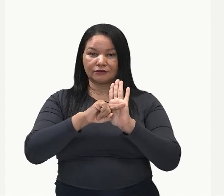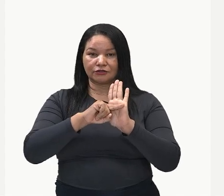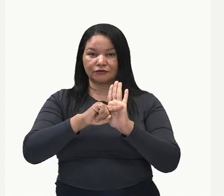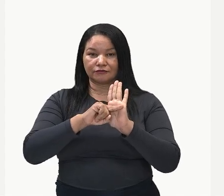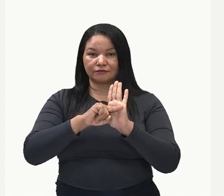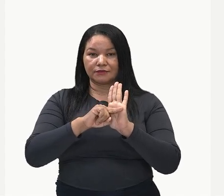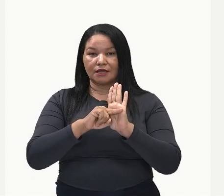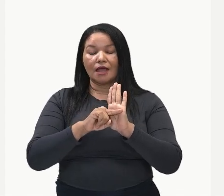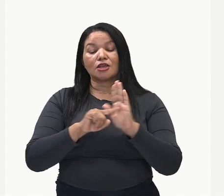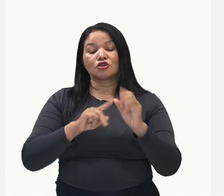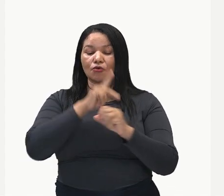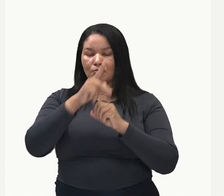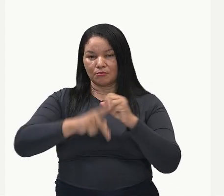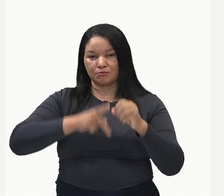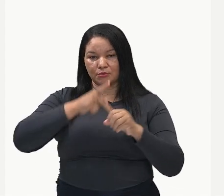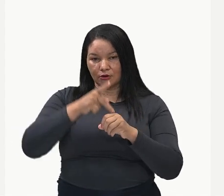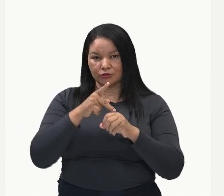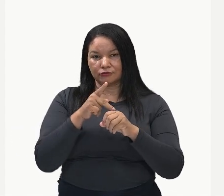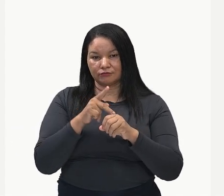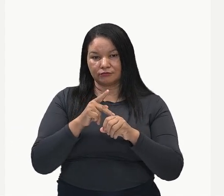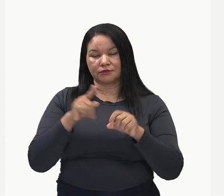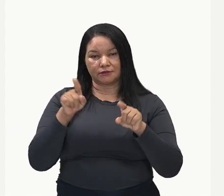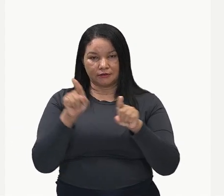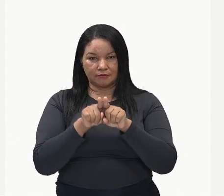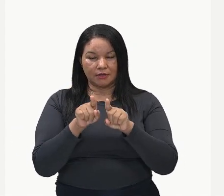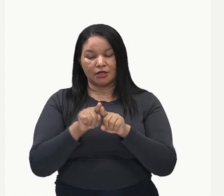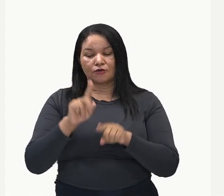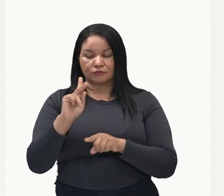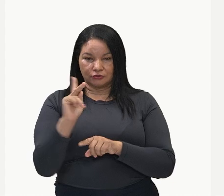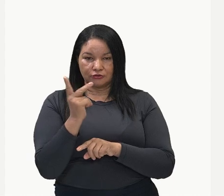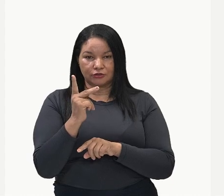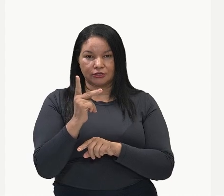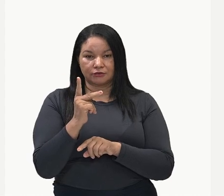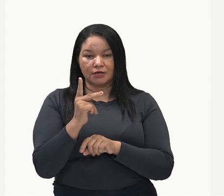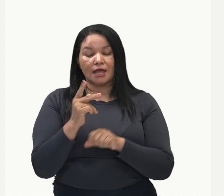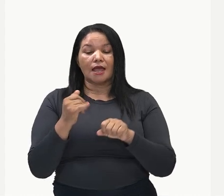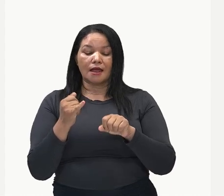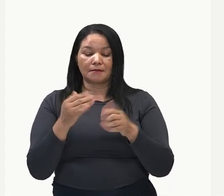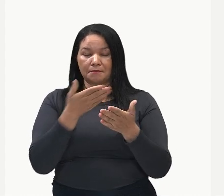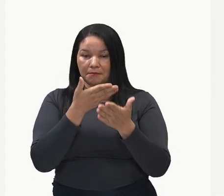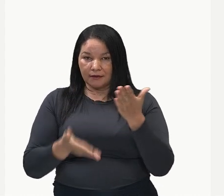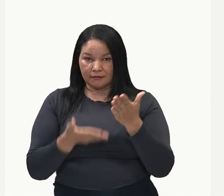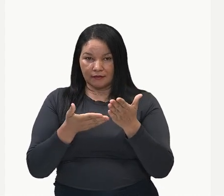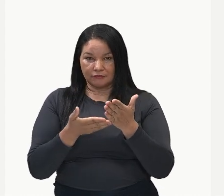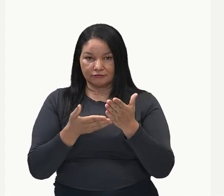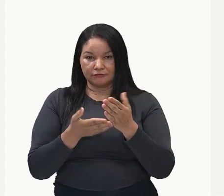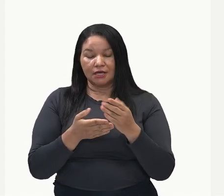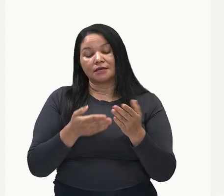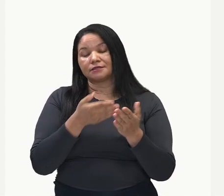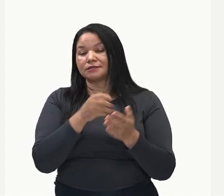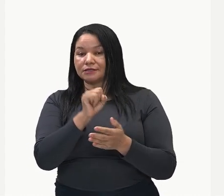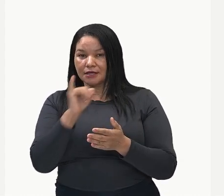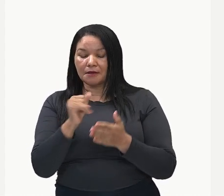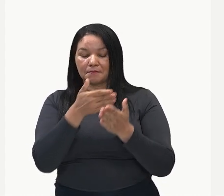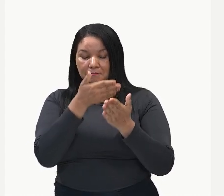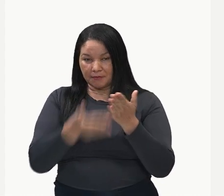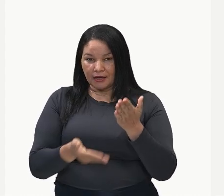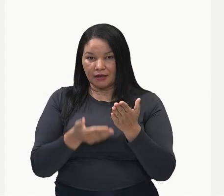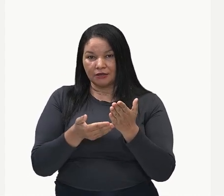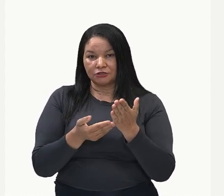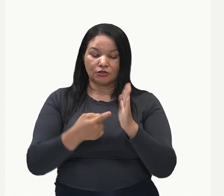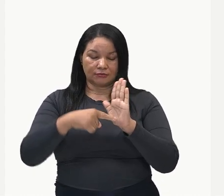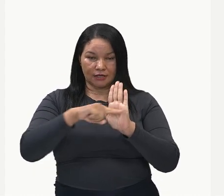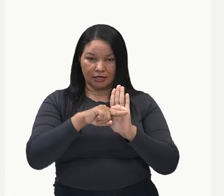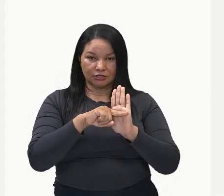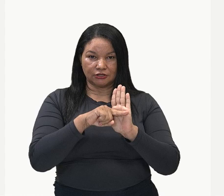e o próton, né, o hidrogênio aqui, ele perdeu um elétron. Se ele perde um elétron, que tem carga negativa,